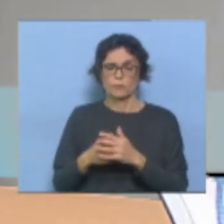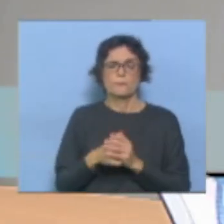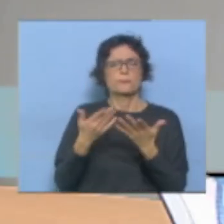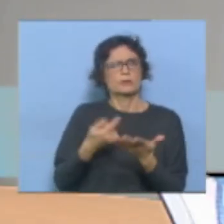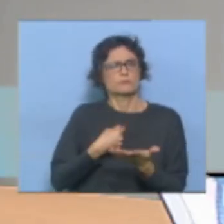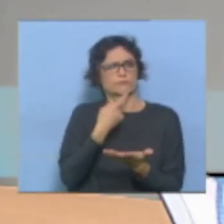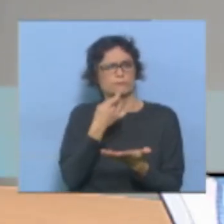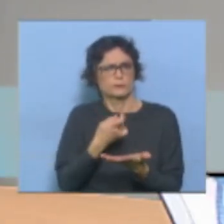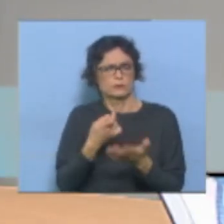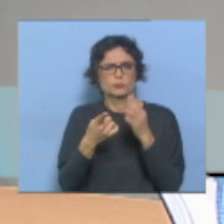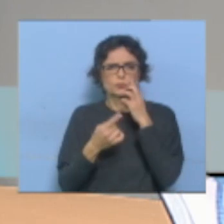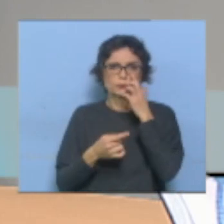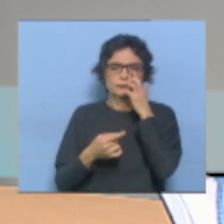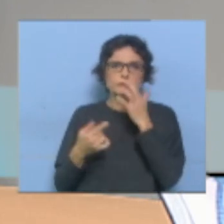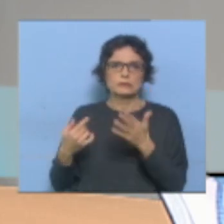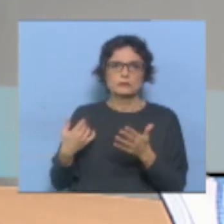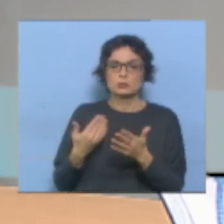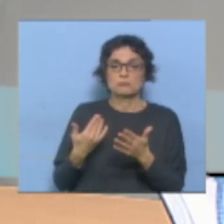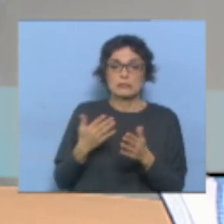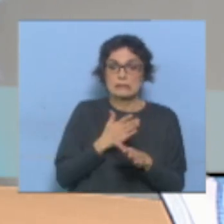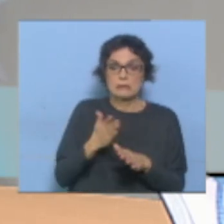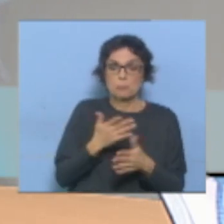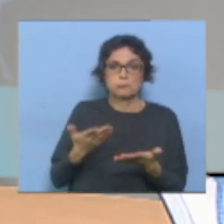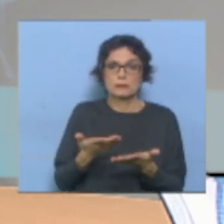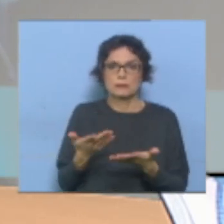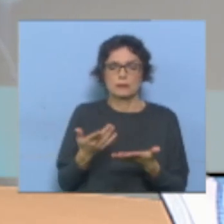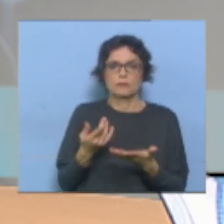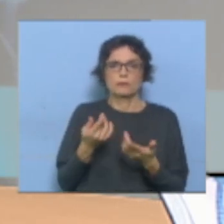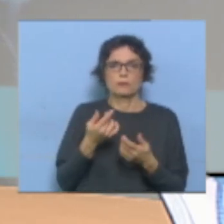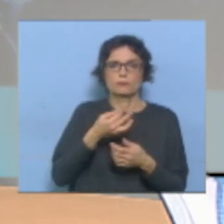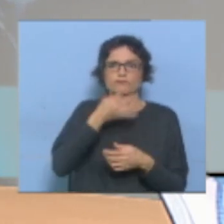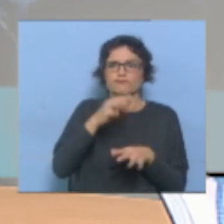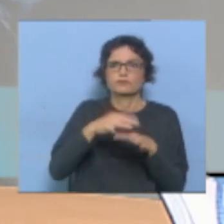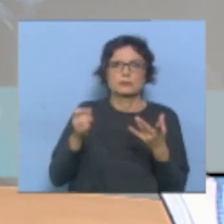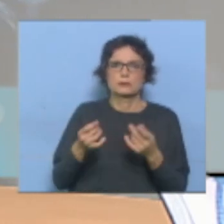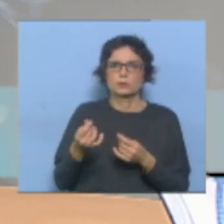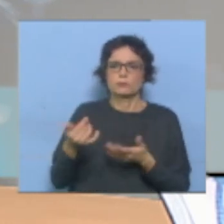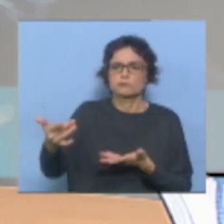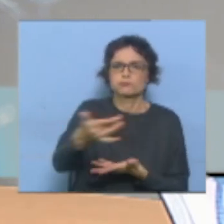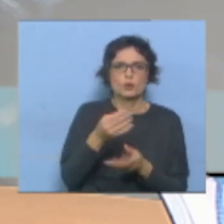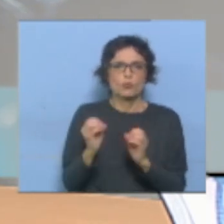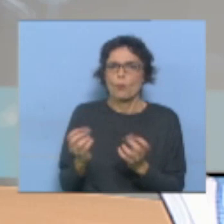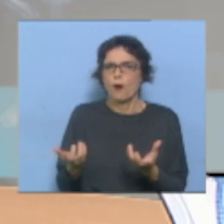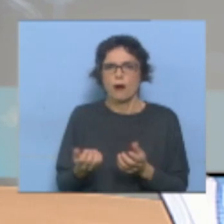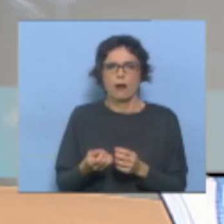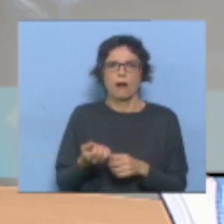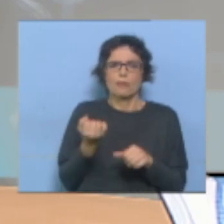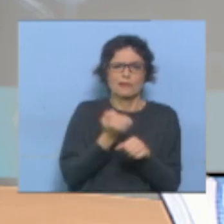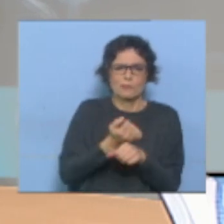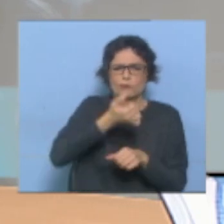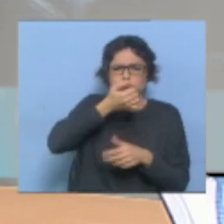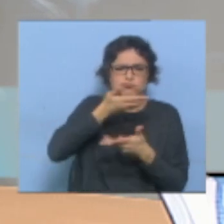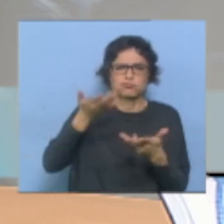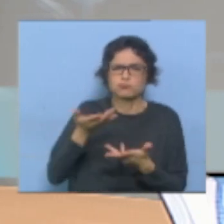tempos em que tanto se fala da escassez de recursos, de desinvestimento, das dificuldades e do excesso de trabalho que